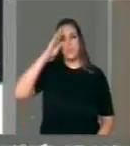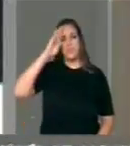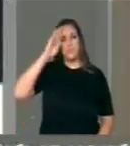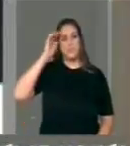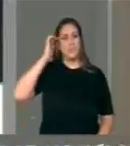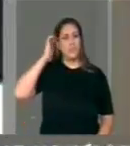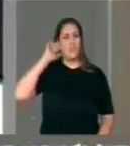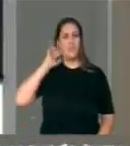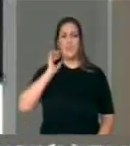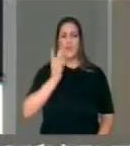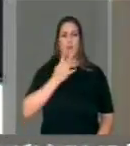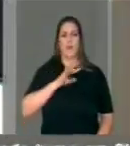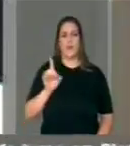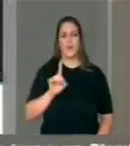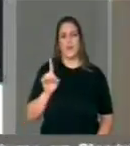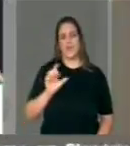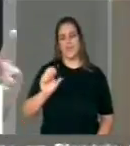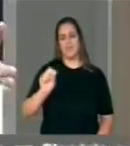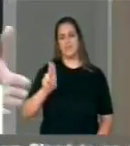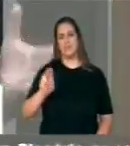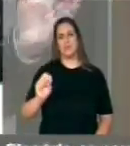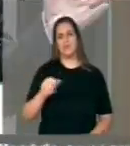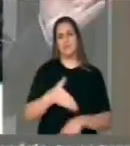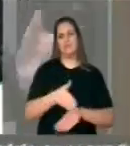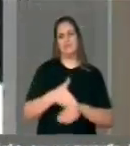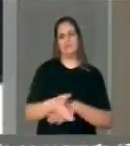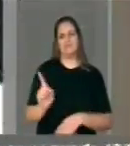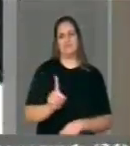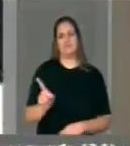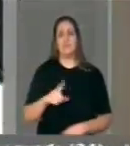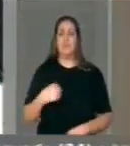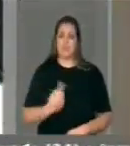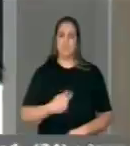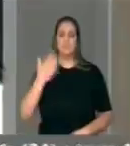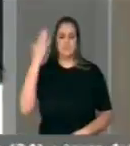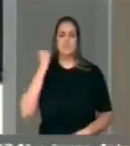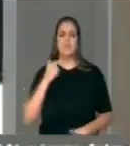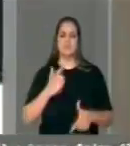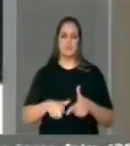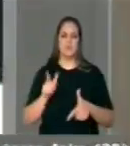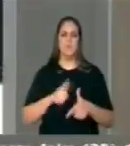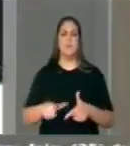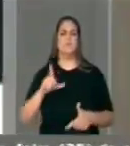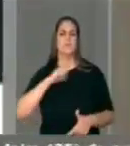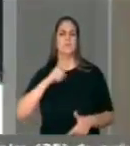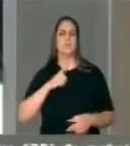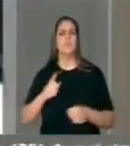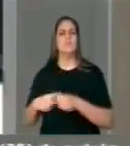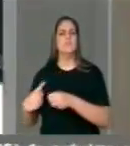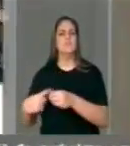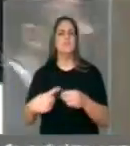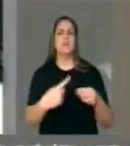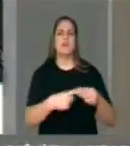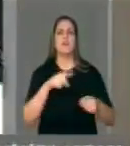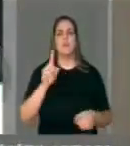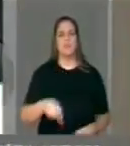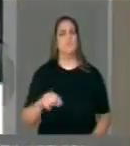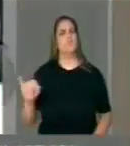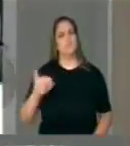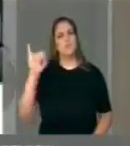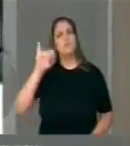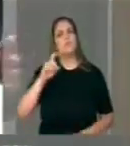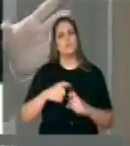de Saúde, ele não conhece esse problema. Mas nós que vivemos o problema de toda a população, sabemos que da importância dos